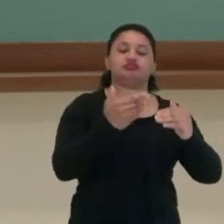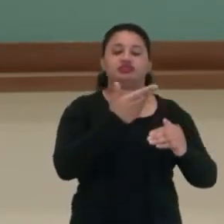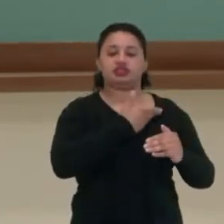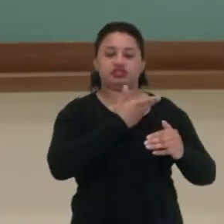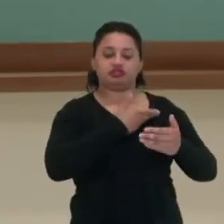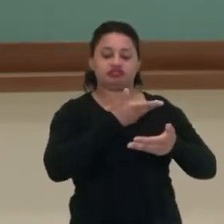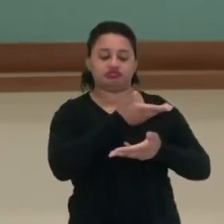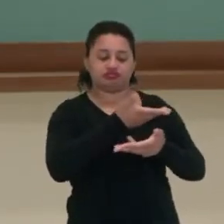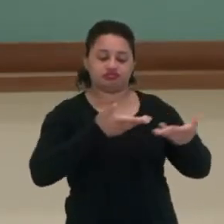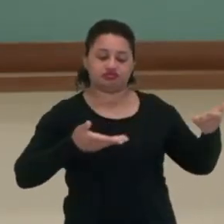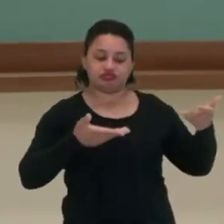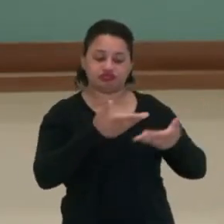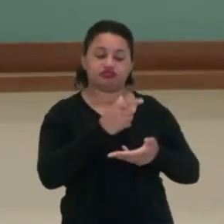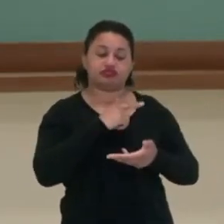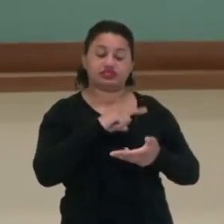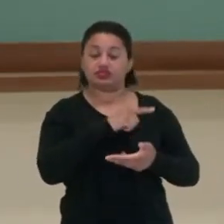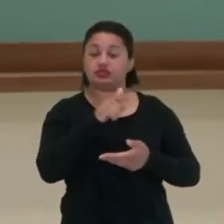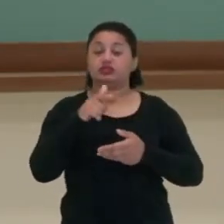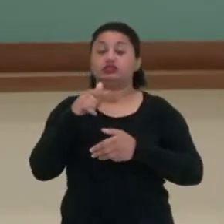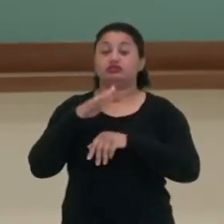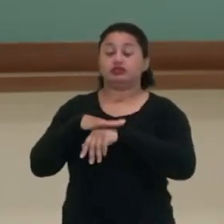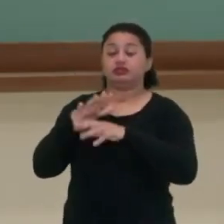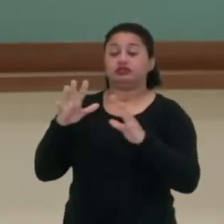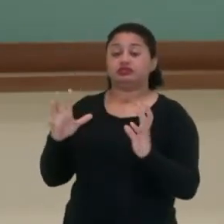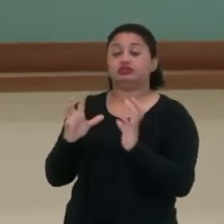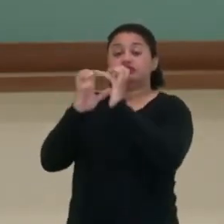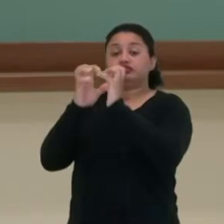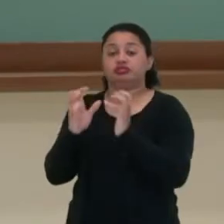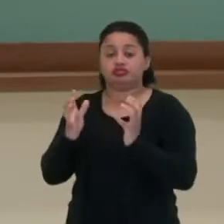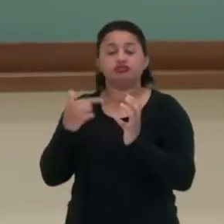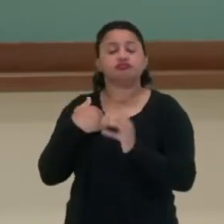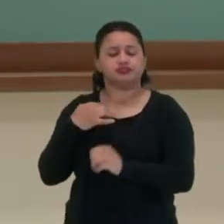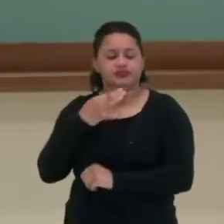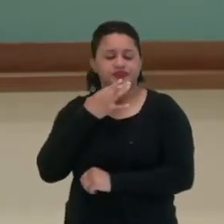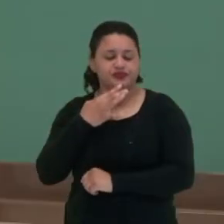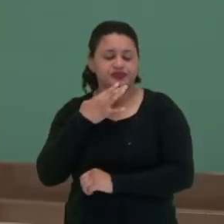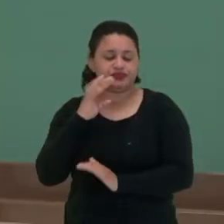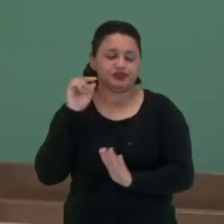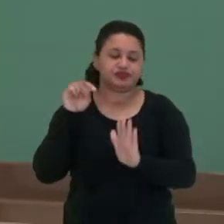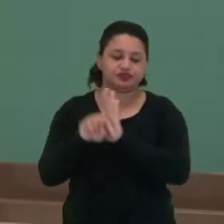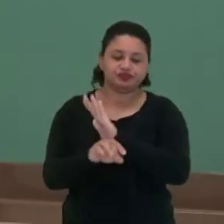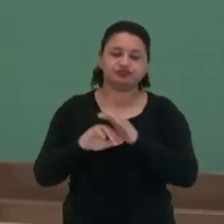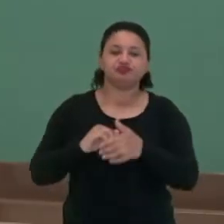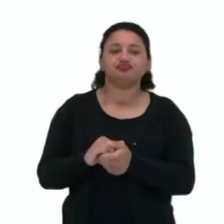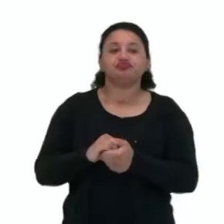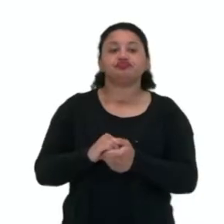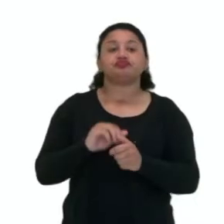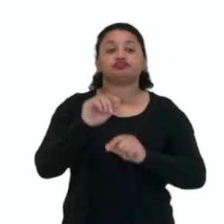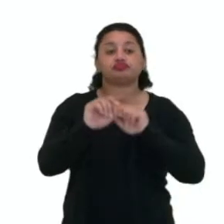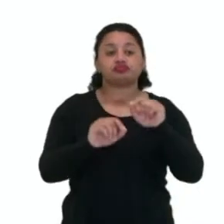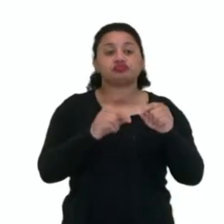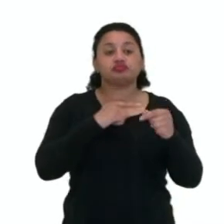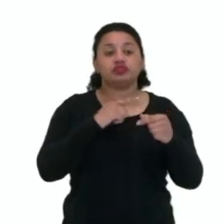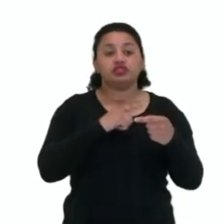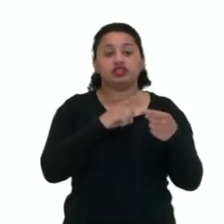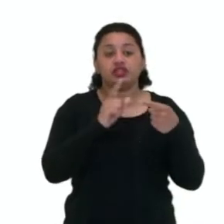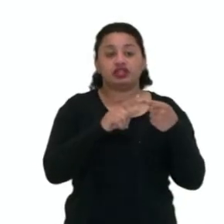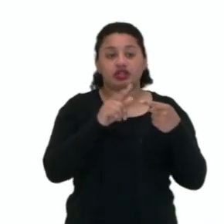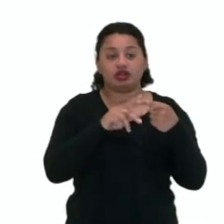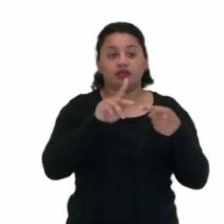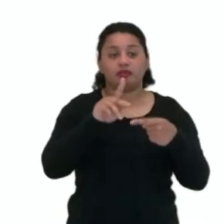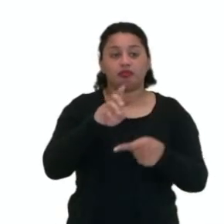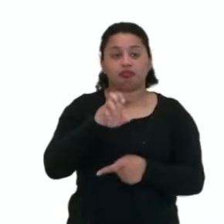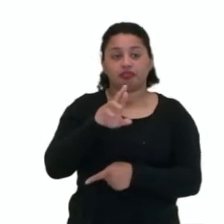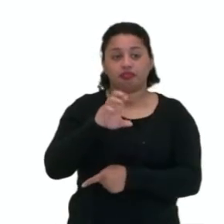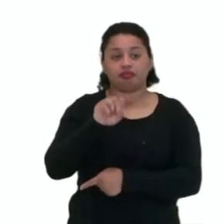com momentos de hostilidade. Então a gente vai conhecer um pouquinho mais. Olha aqui na tela, ó. Persas é o maior